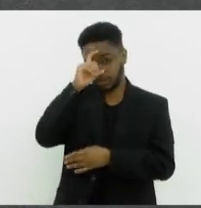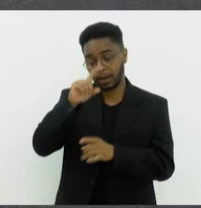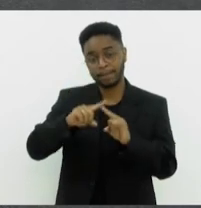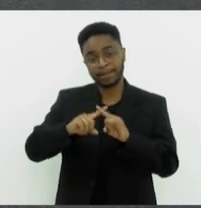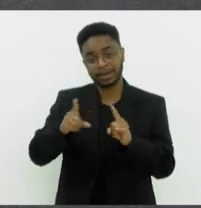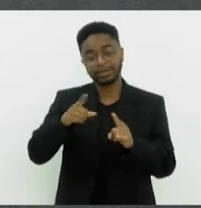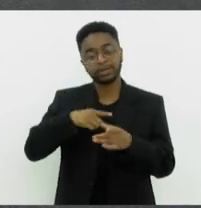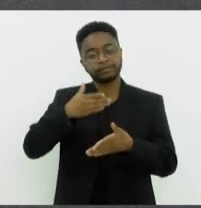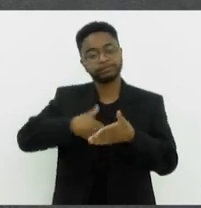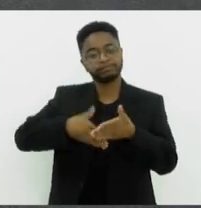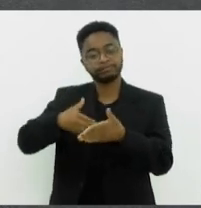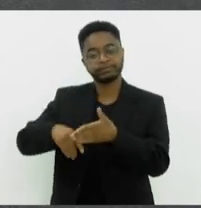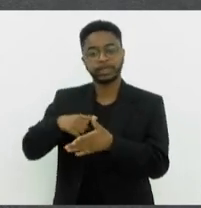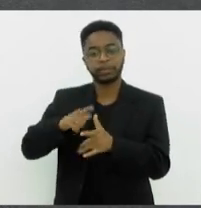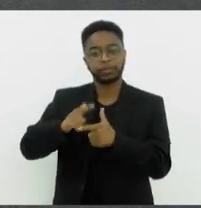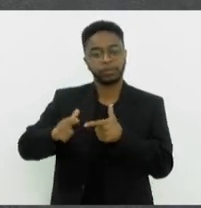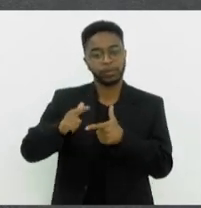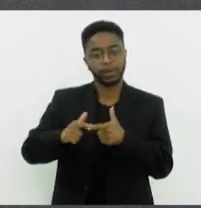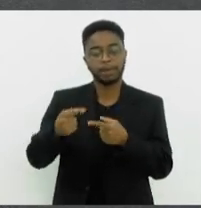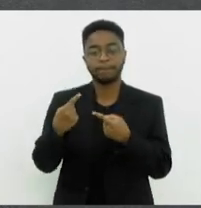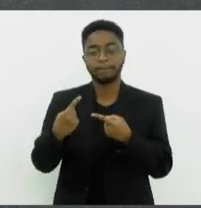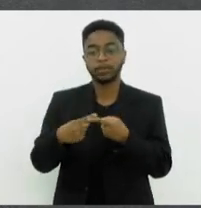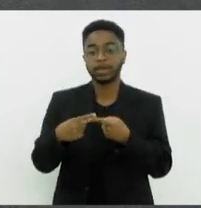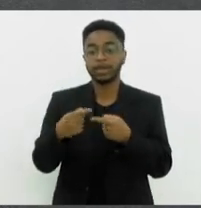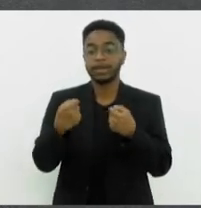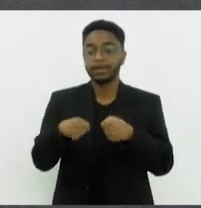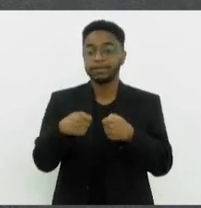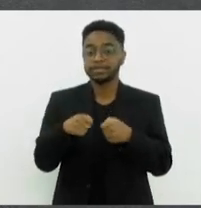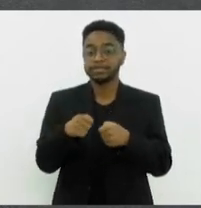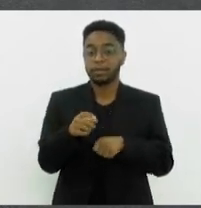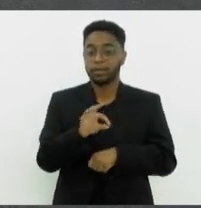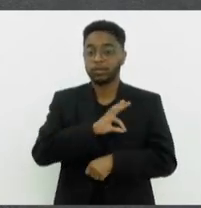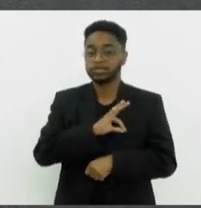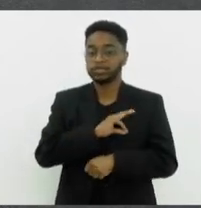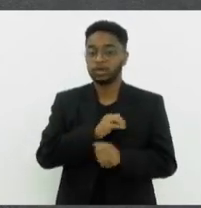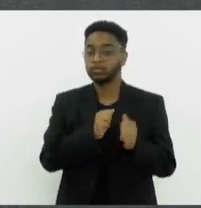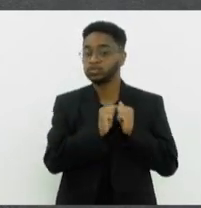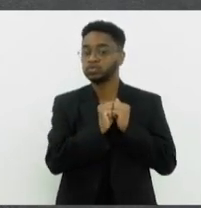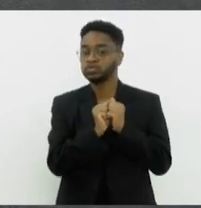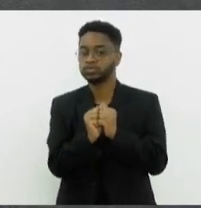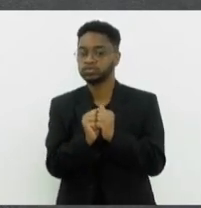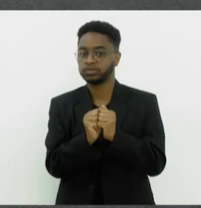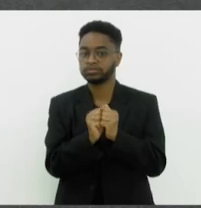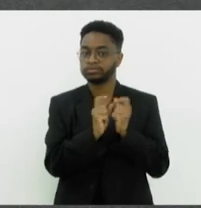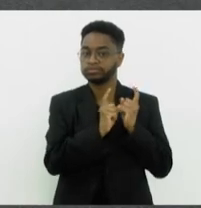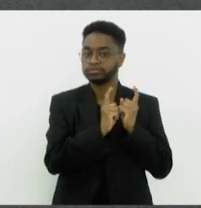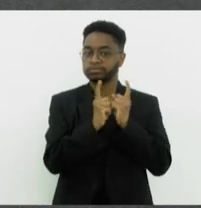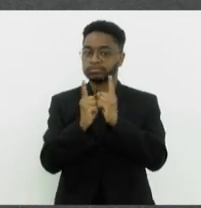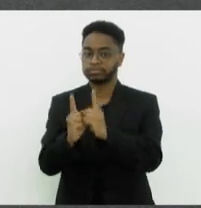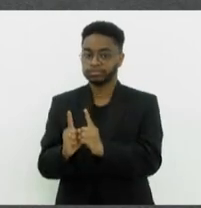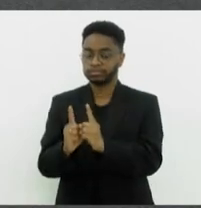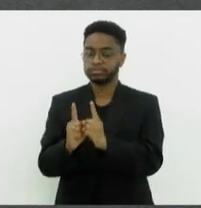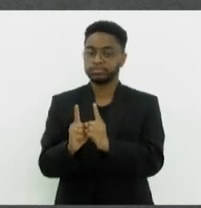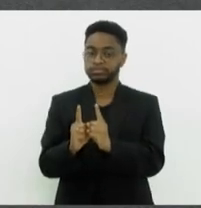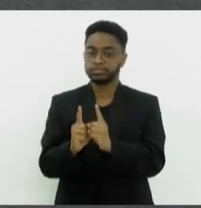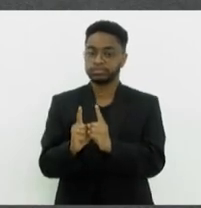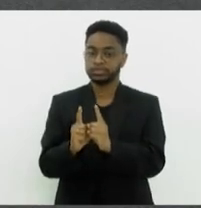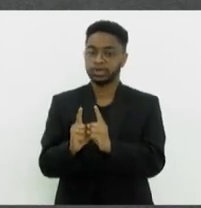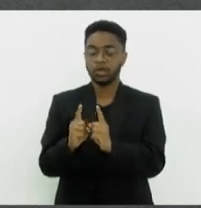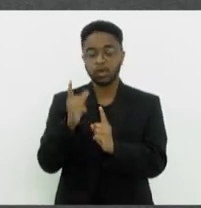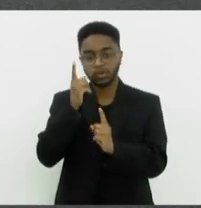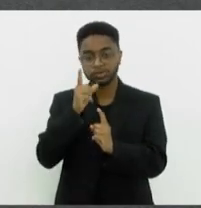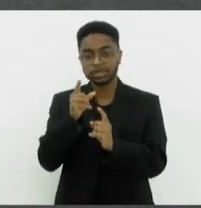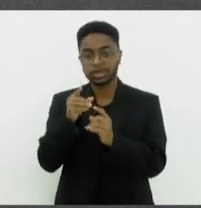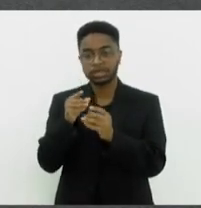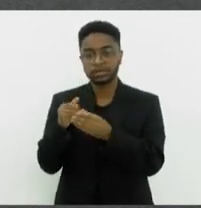esse problema. Por quê? Porque precisa da autoridade policial para ser garantido o encaminhamento para